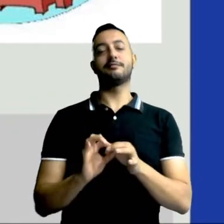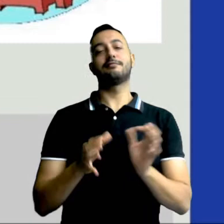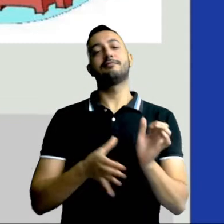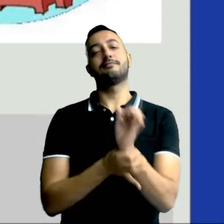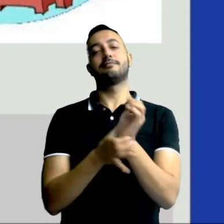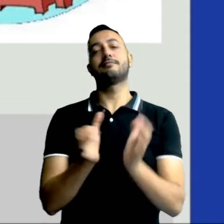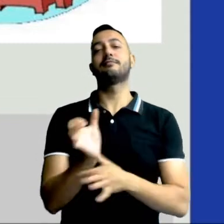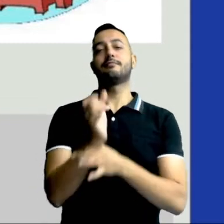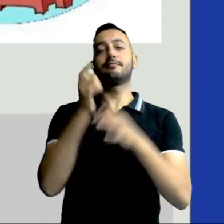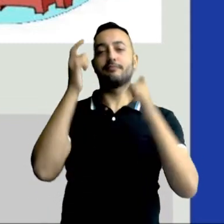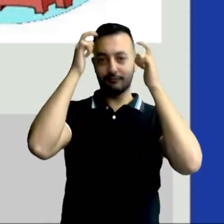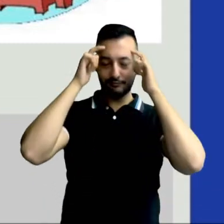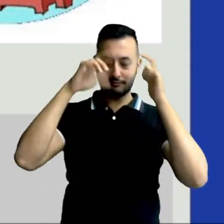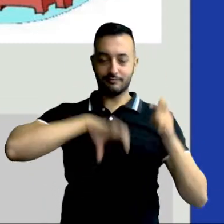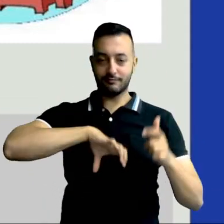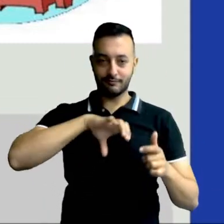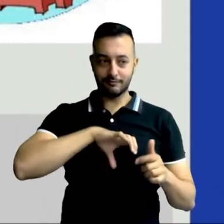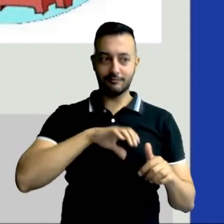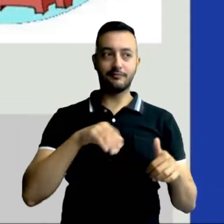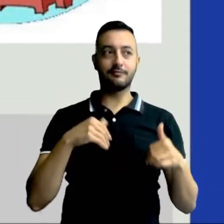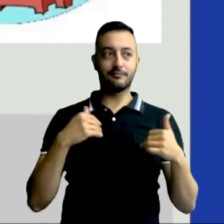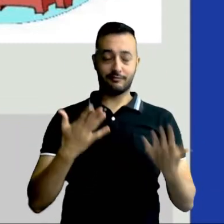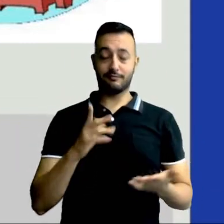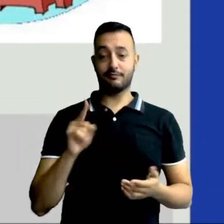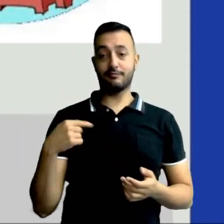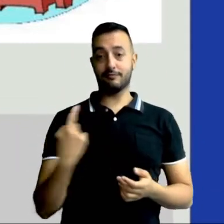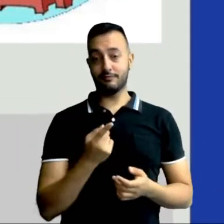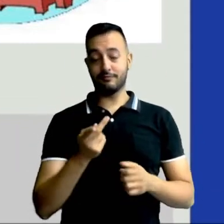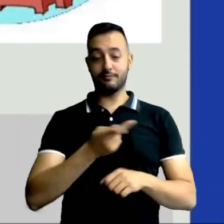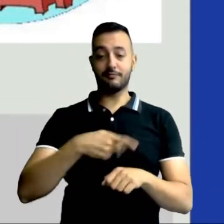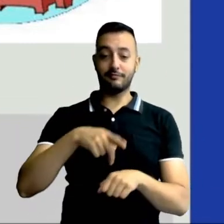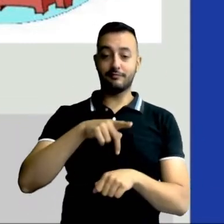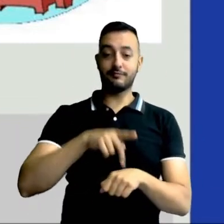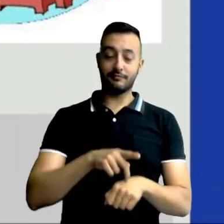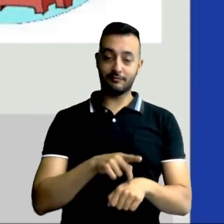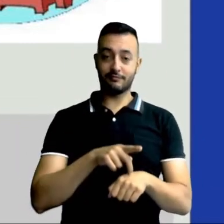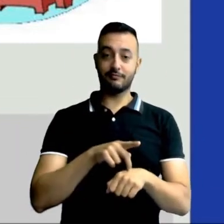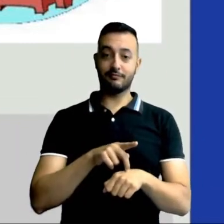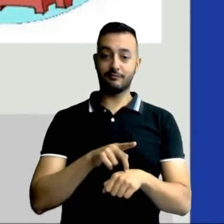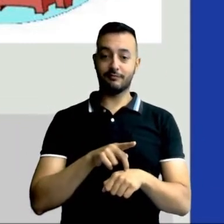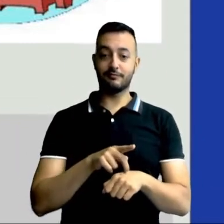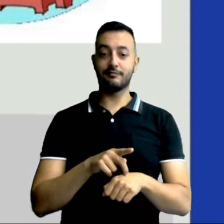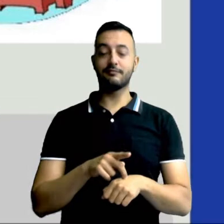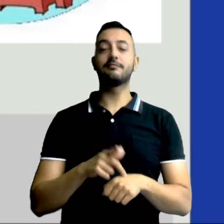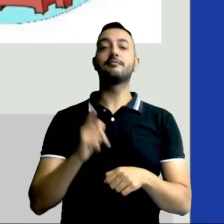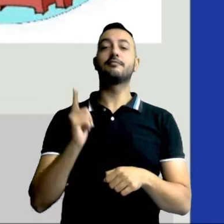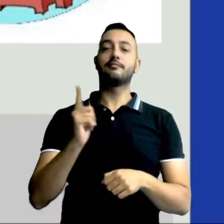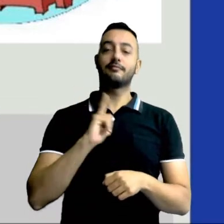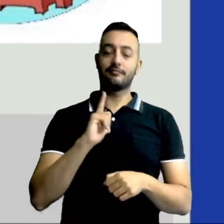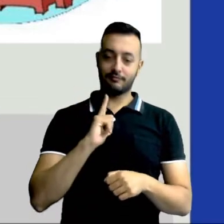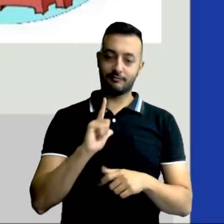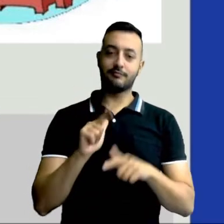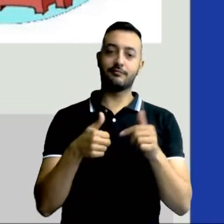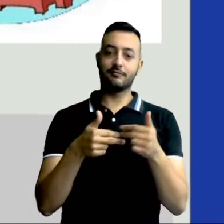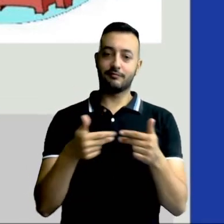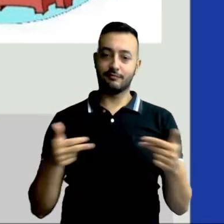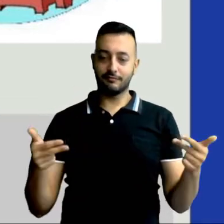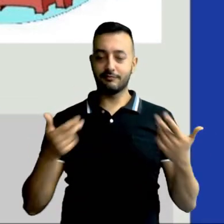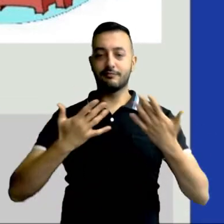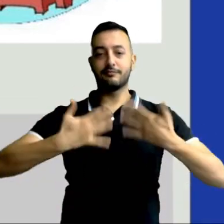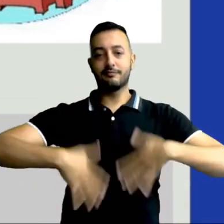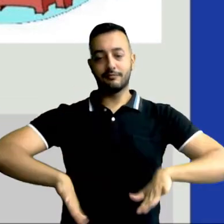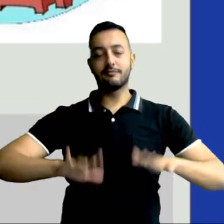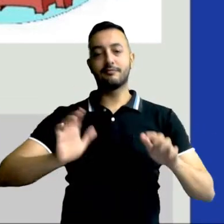de Portugal então infelizmente nós iremos um país em que ofertava recursos